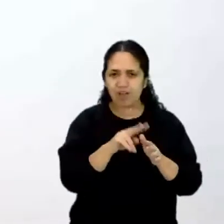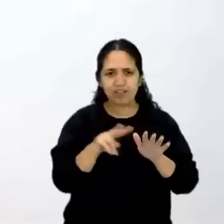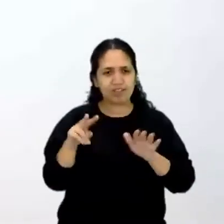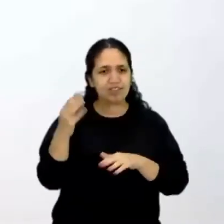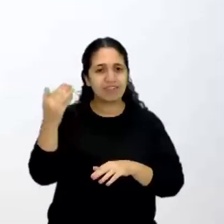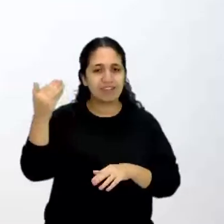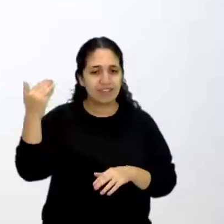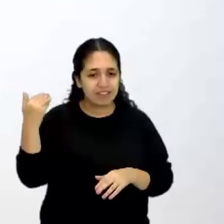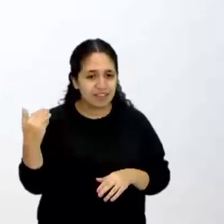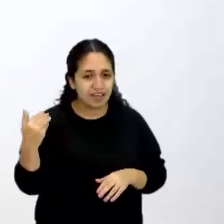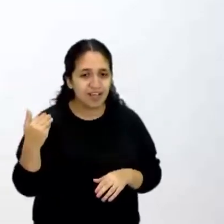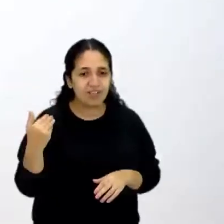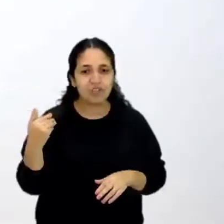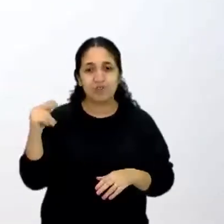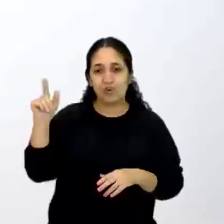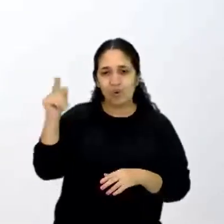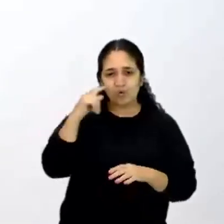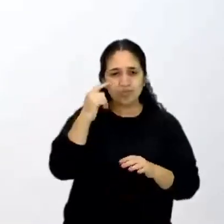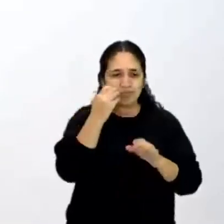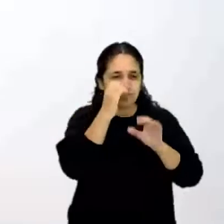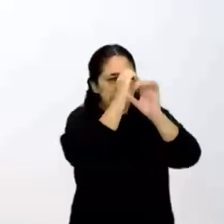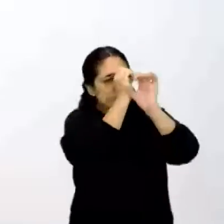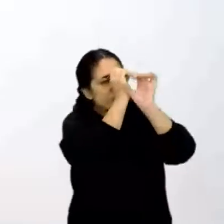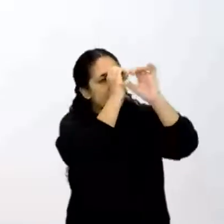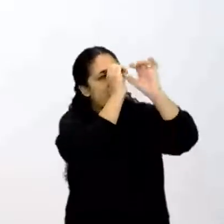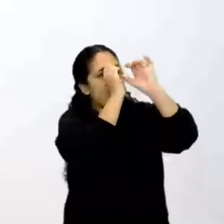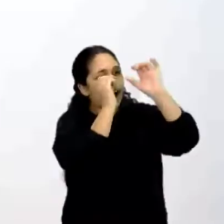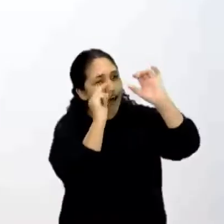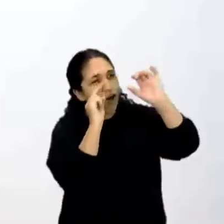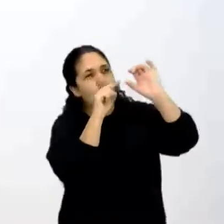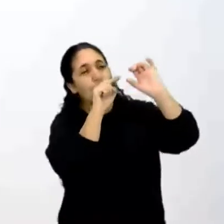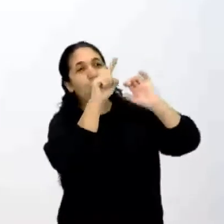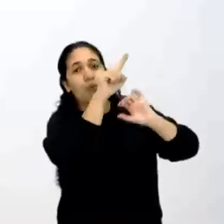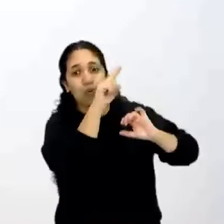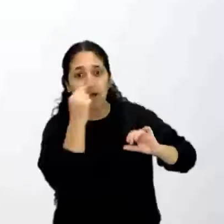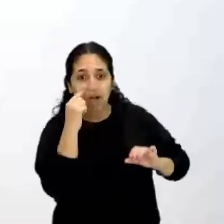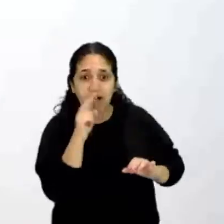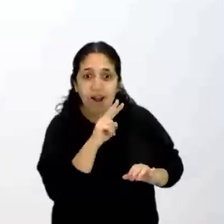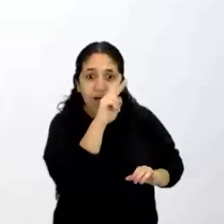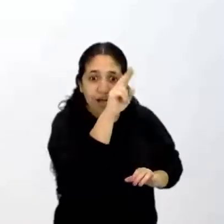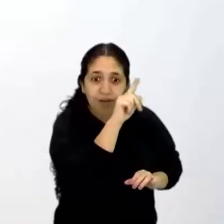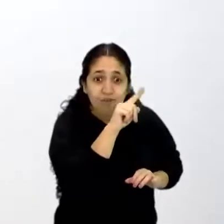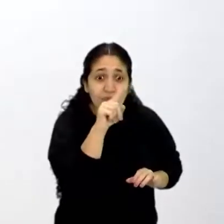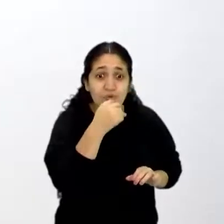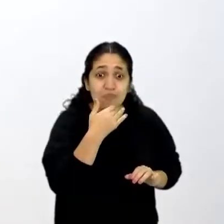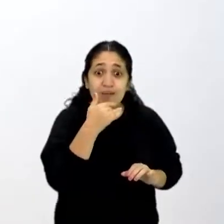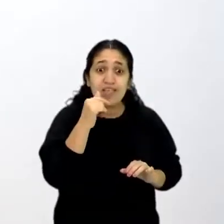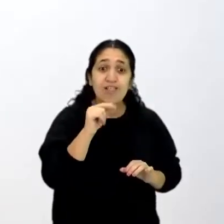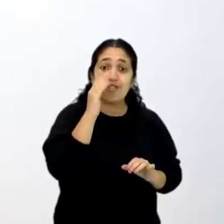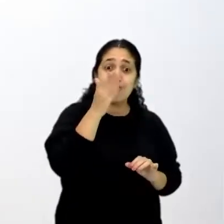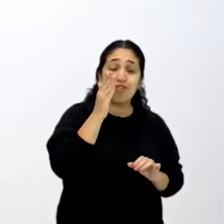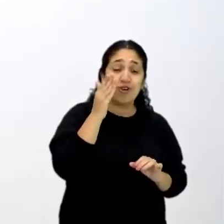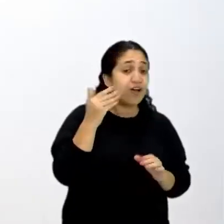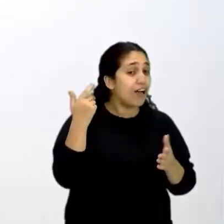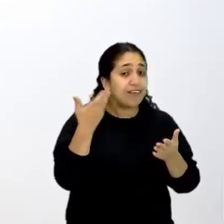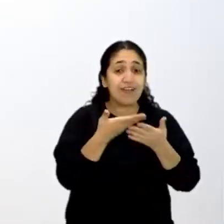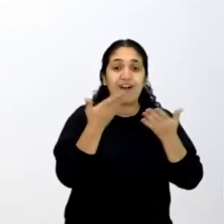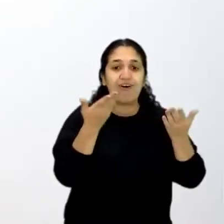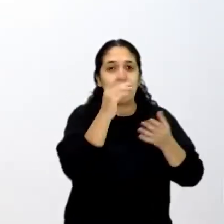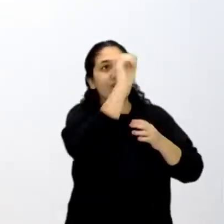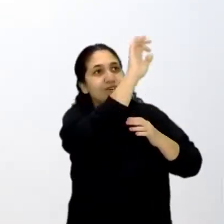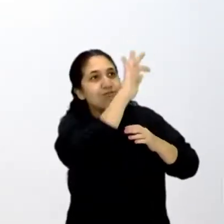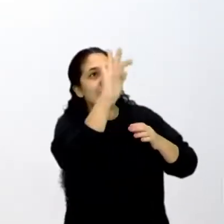né? Um telescópio aí utilizado pela NASA, ele divulgou imagens, as melhores imagens já registradas até agora do